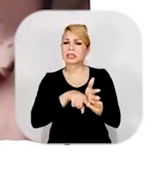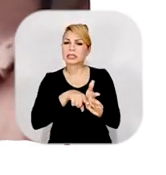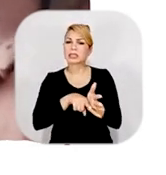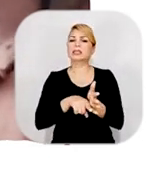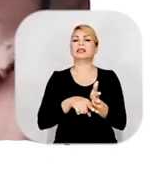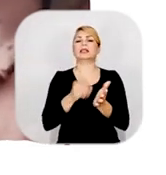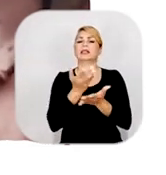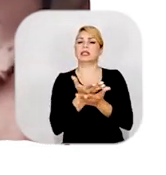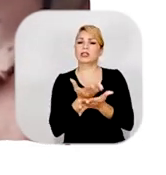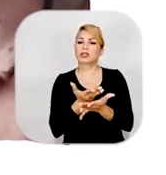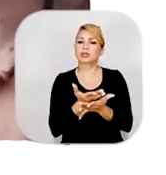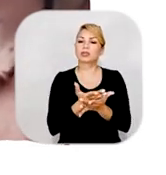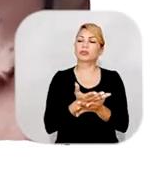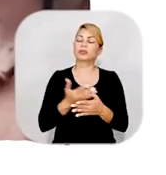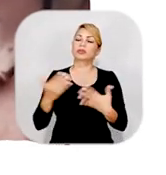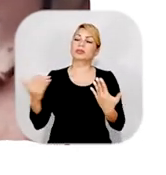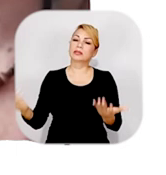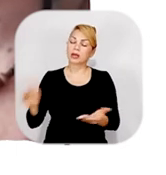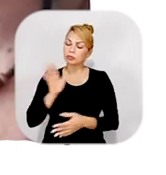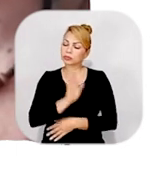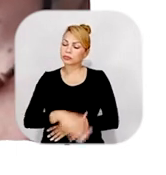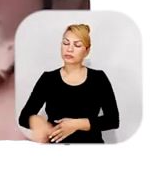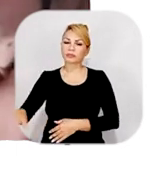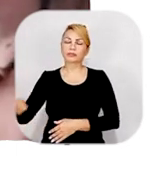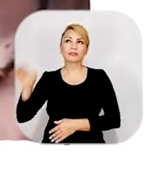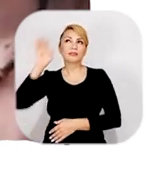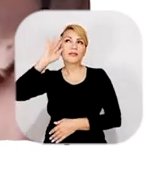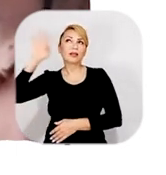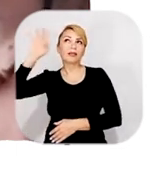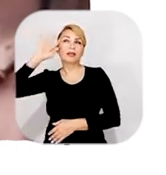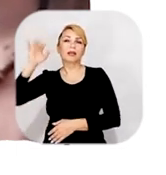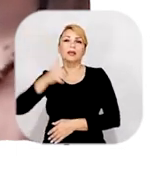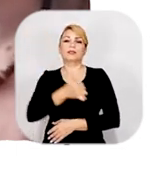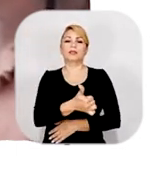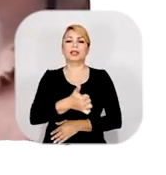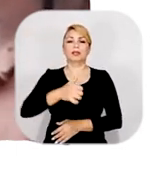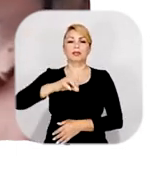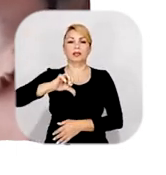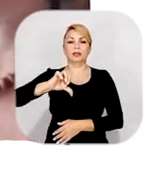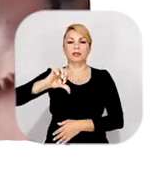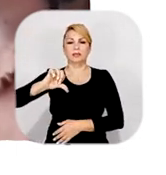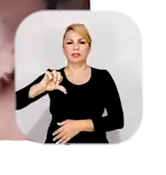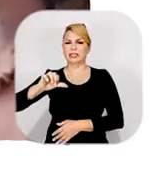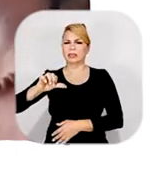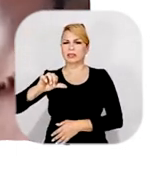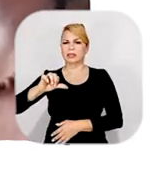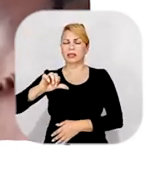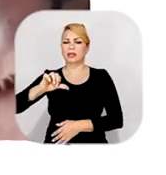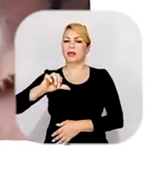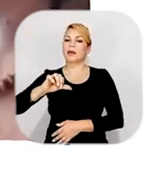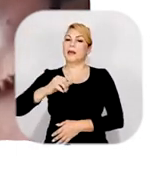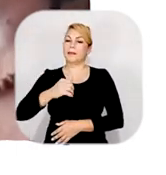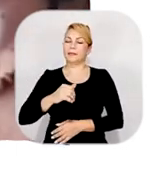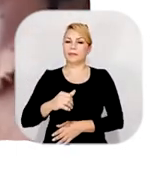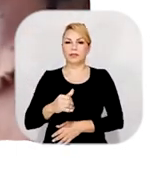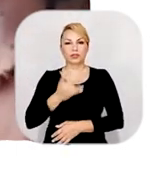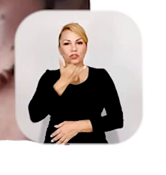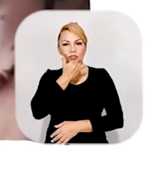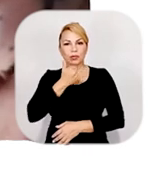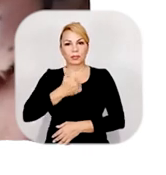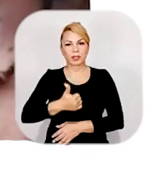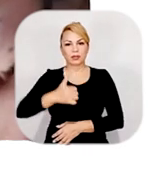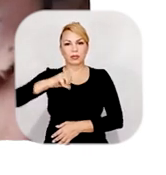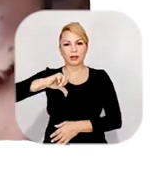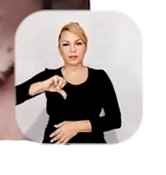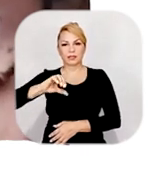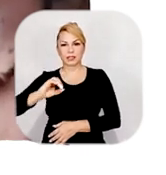de criança, ouvia aquela. Você imagina, em 1900 e sei lá, 15, quer dizer, antes da guerra até.